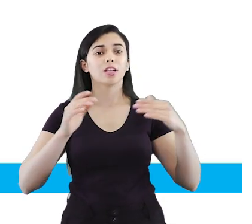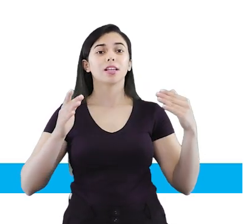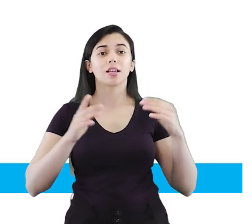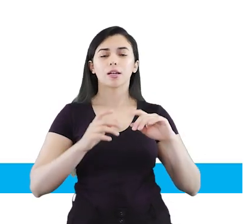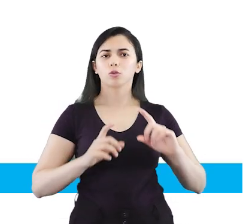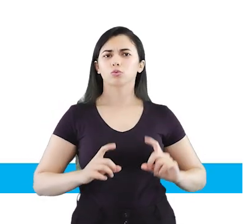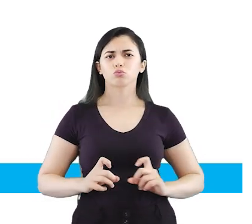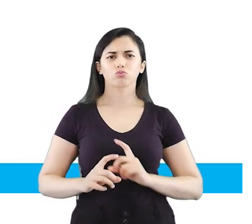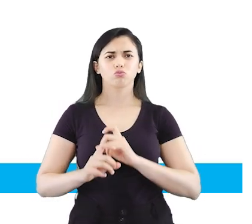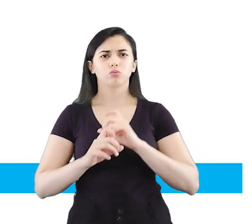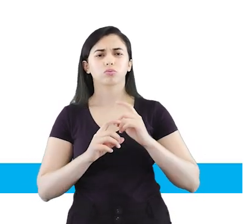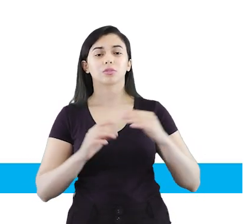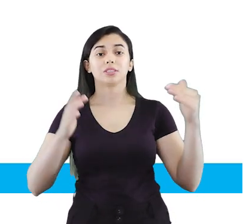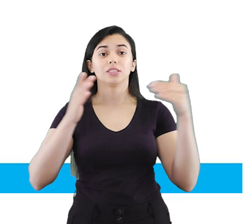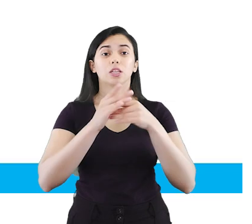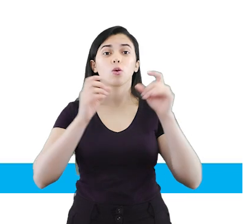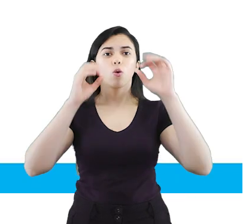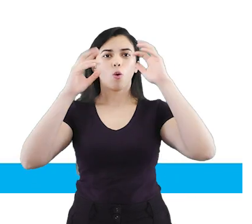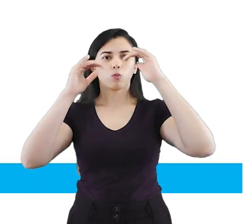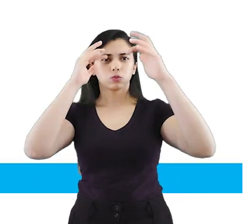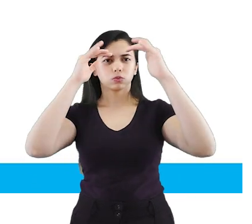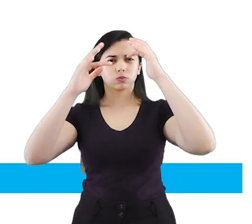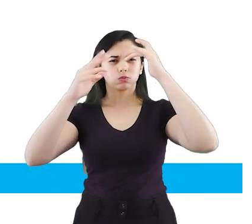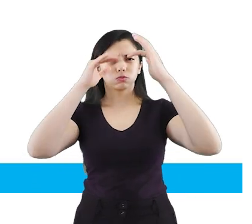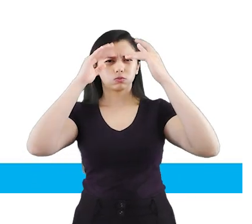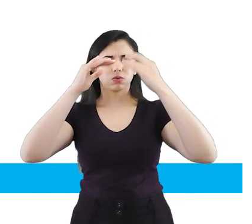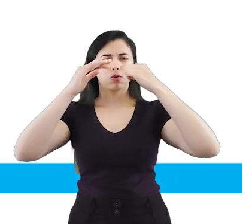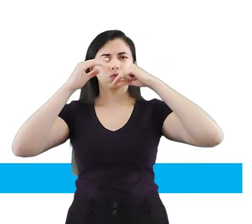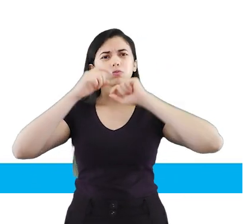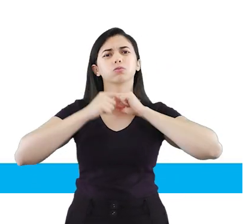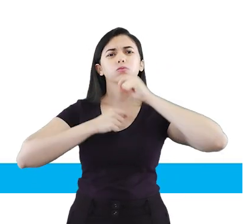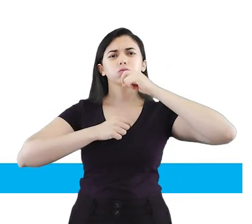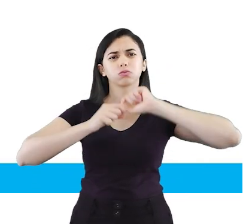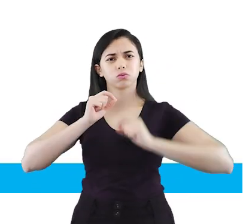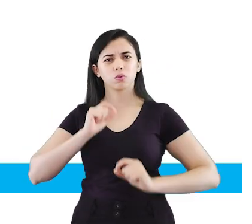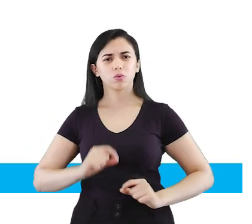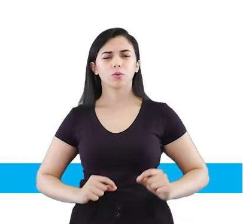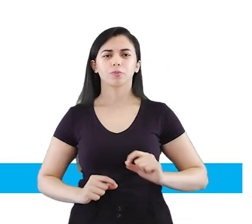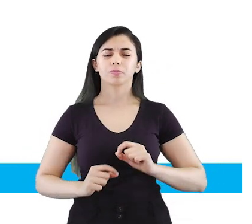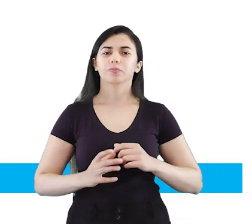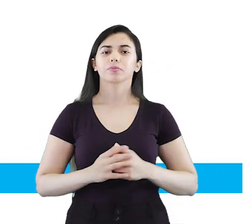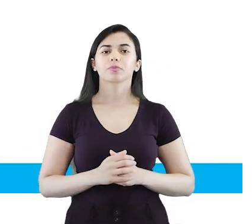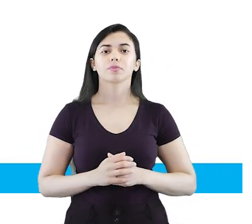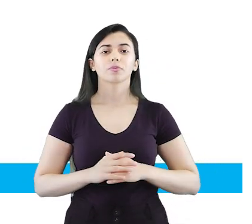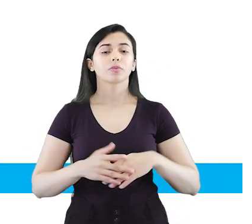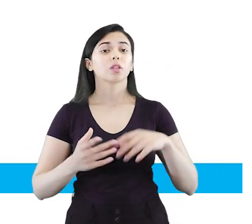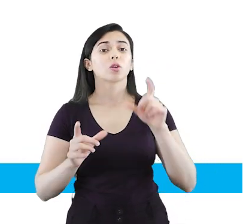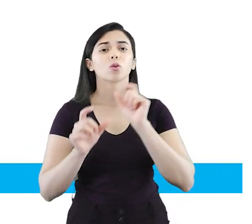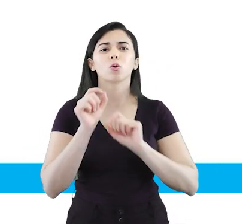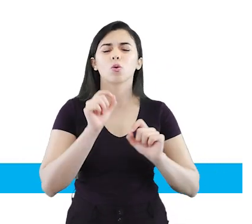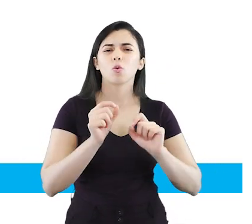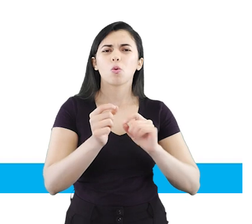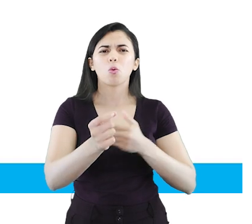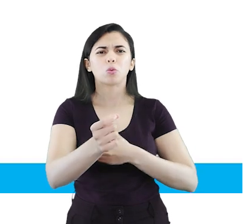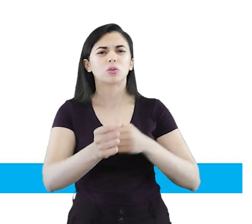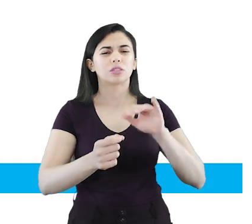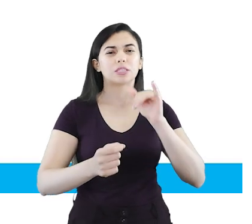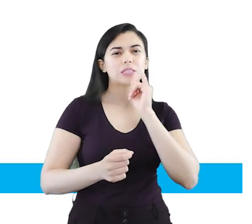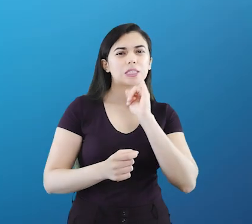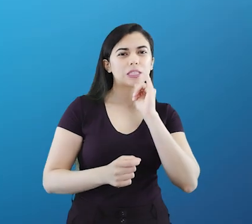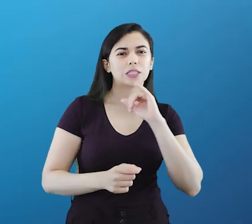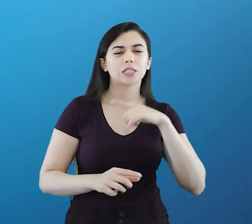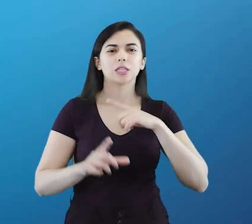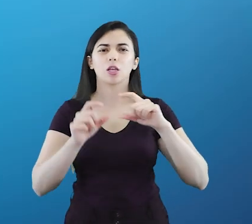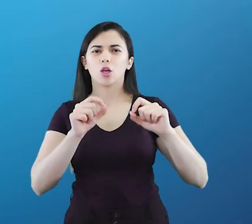Quais são os sintomas da neurocisticercose? Distúrbios de comportamento, hidrocefalia,